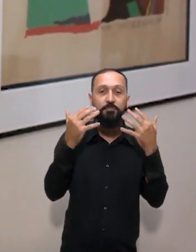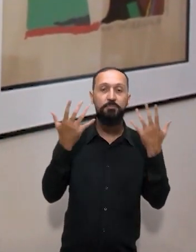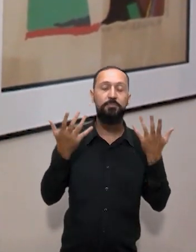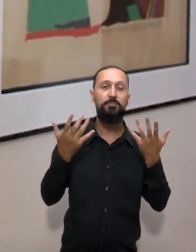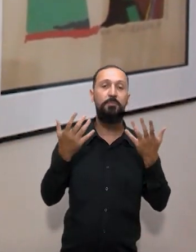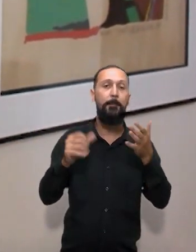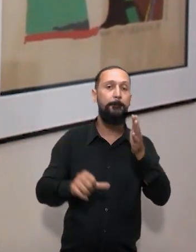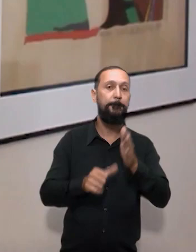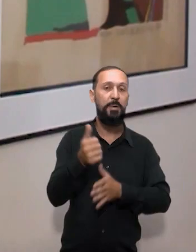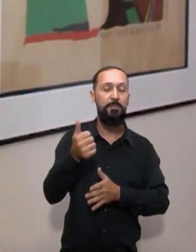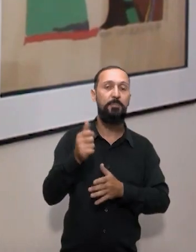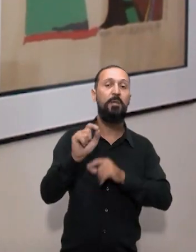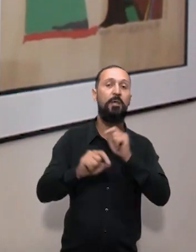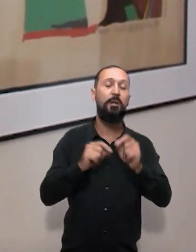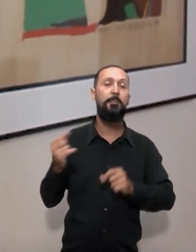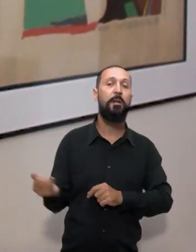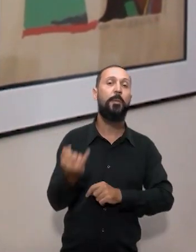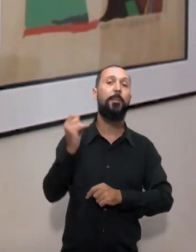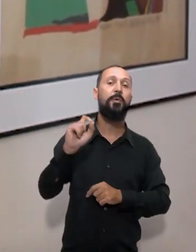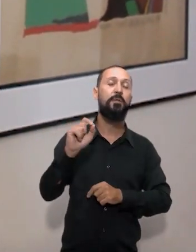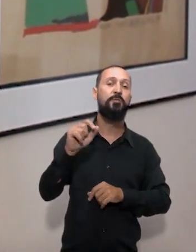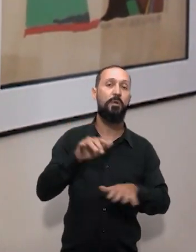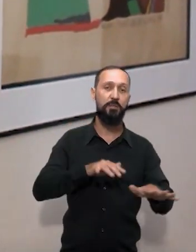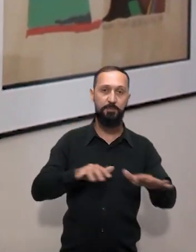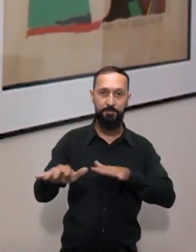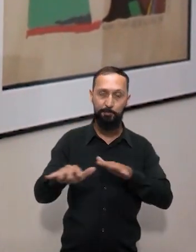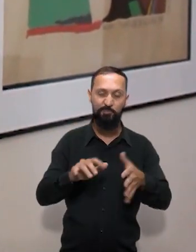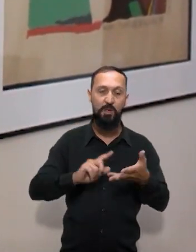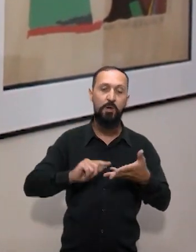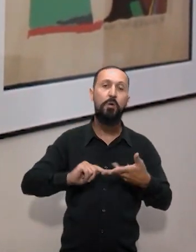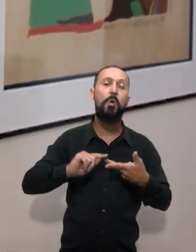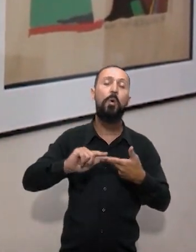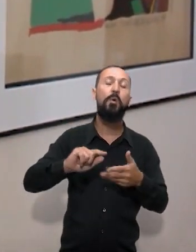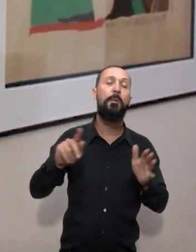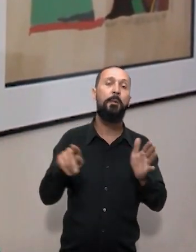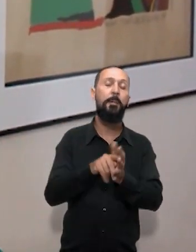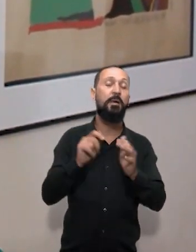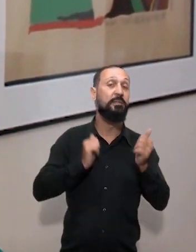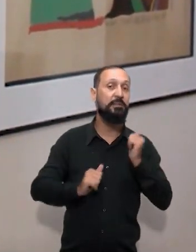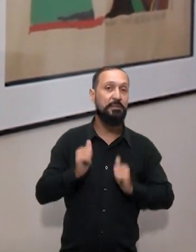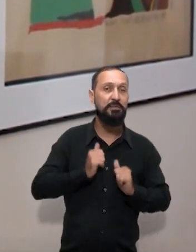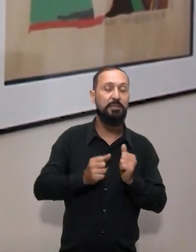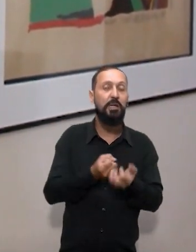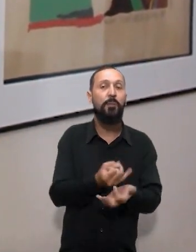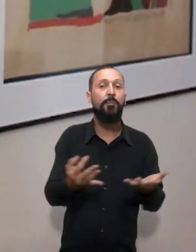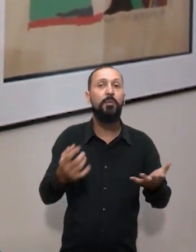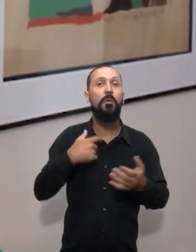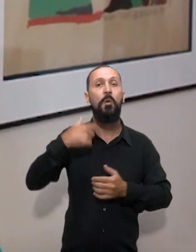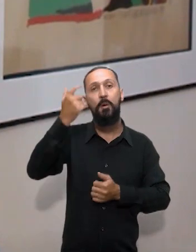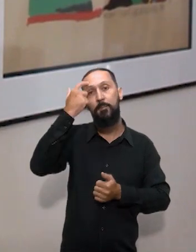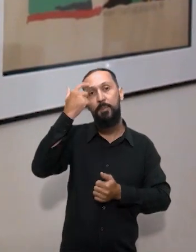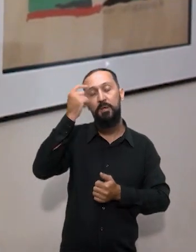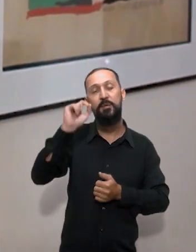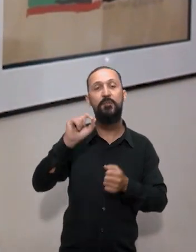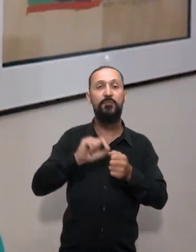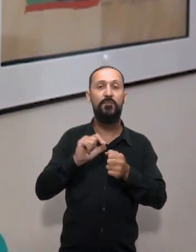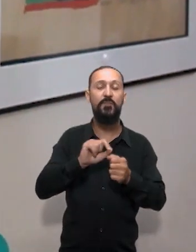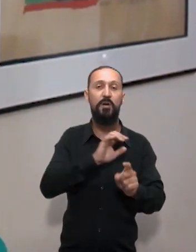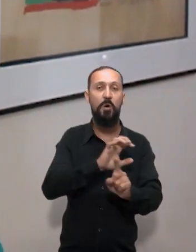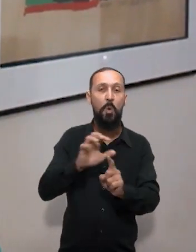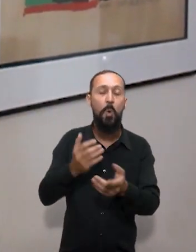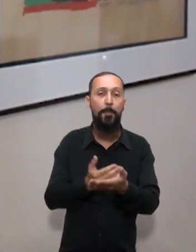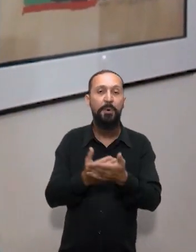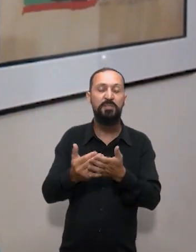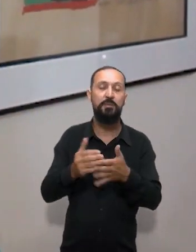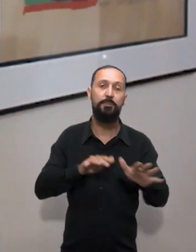a atenção, primeiro, pela importância que foi esse movimento, pela quantidade de artistas, de pessoas, por um pensamento que